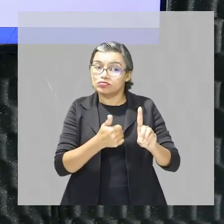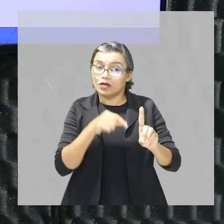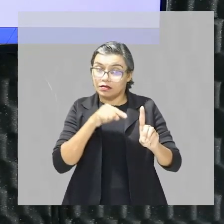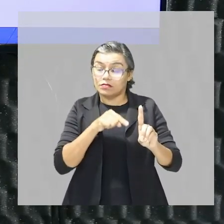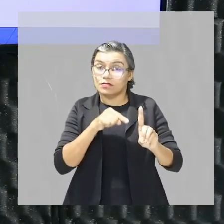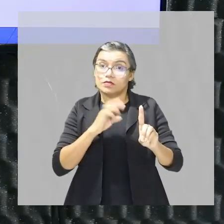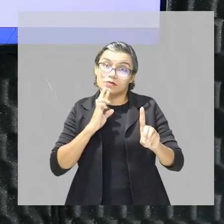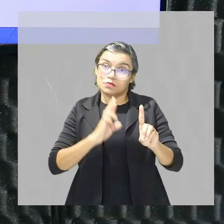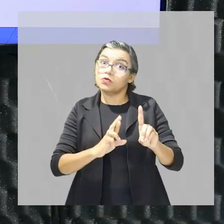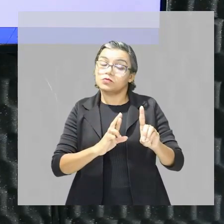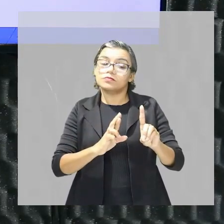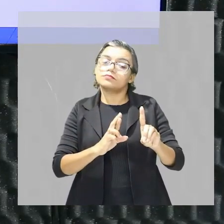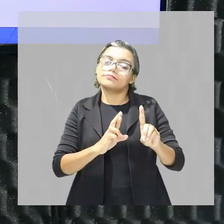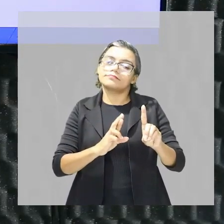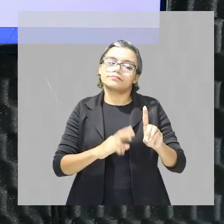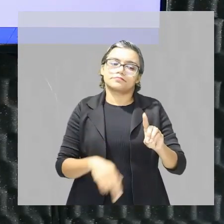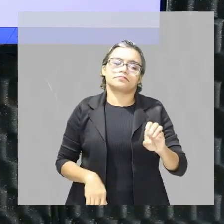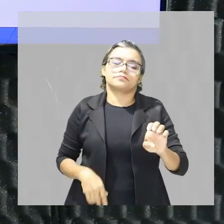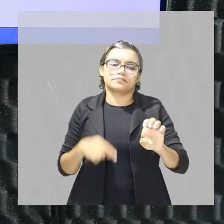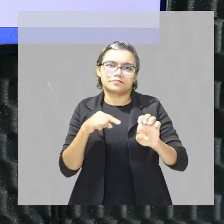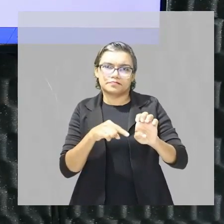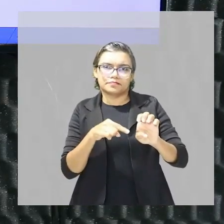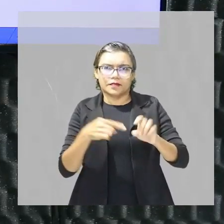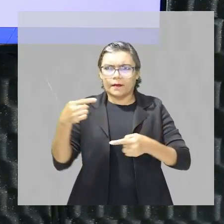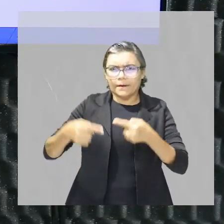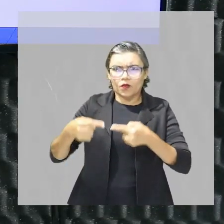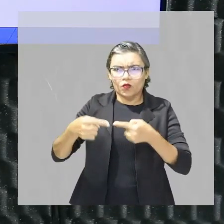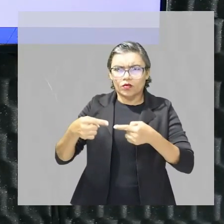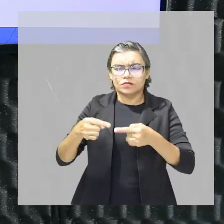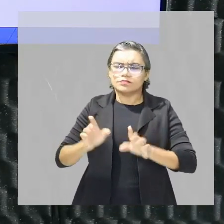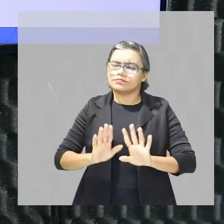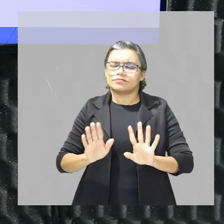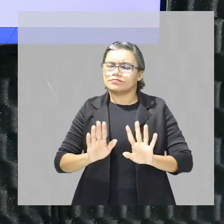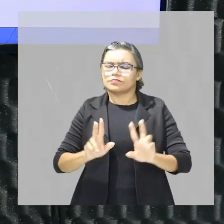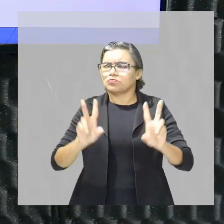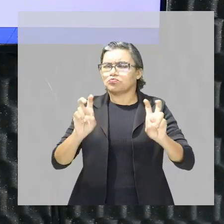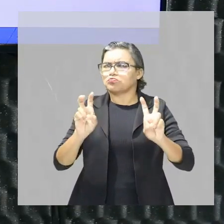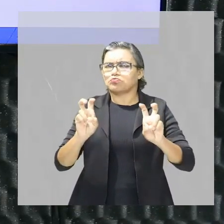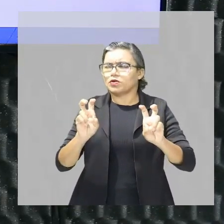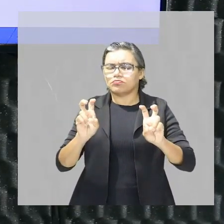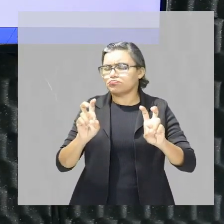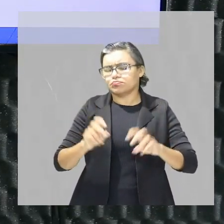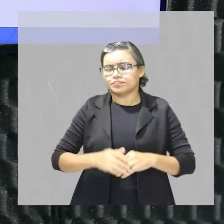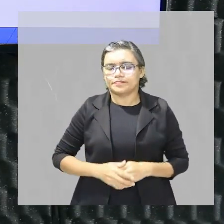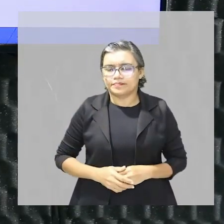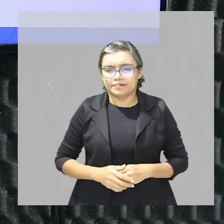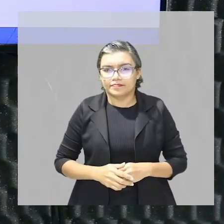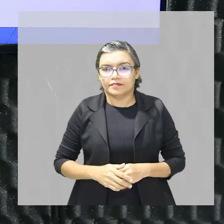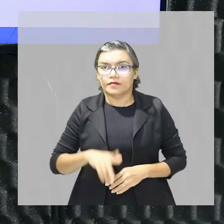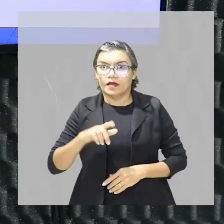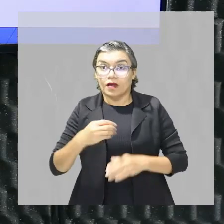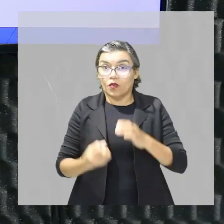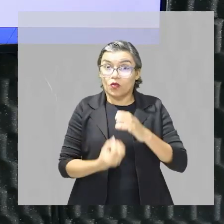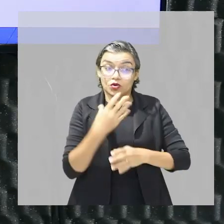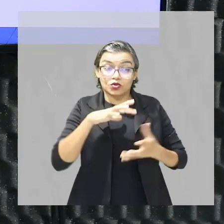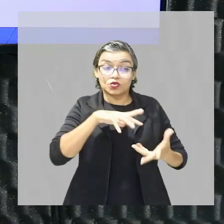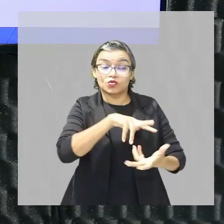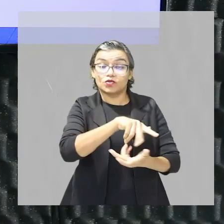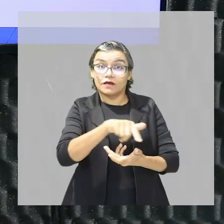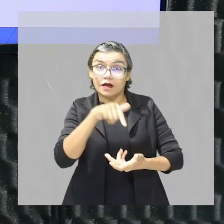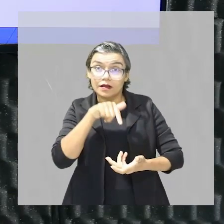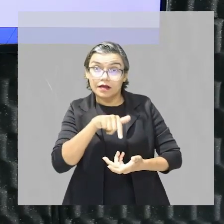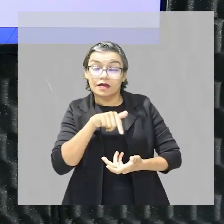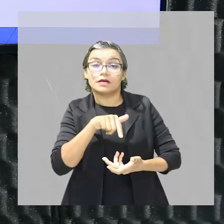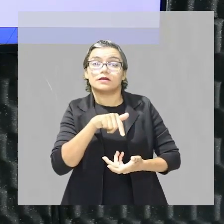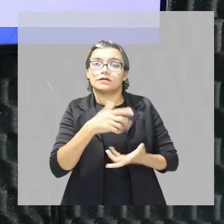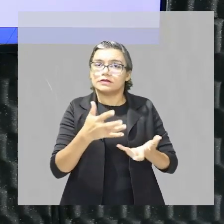certo política não porque não é o tema necessariamente deles é a origem do universo que eles buscam